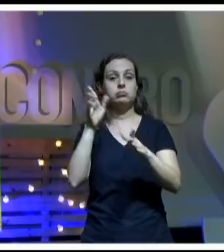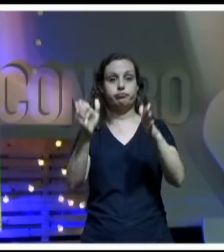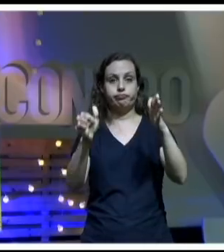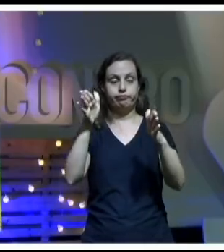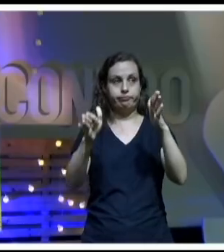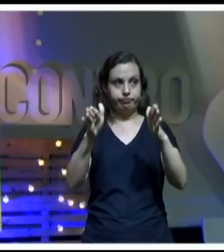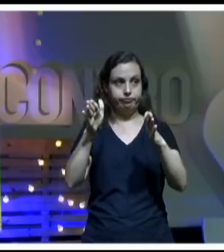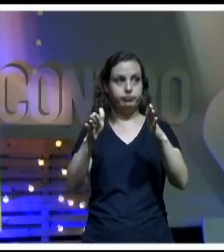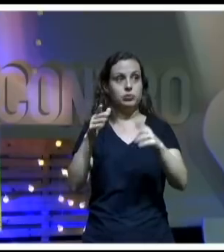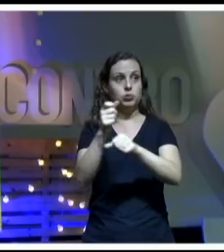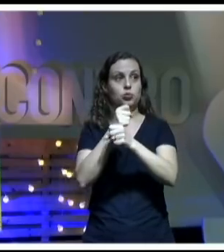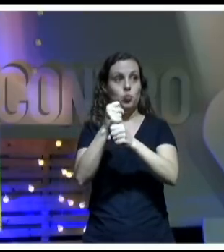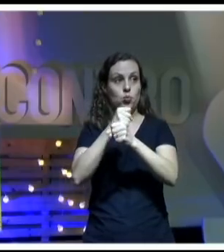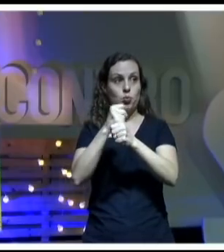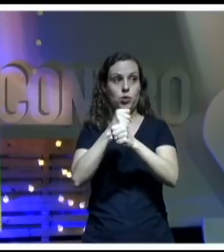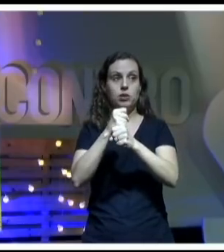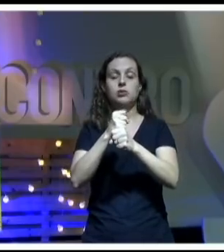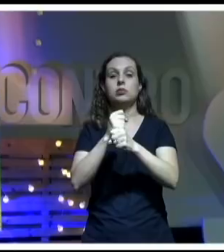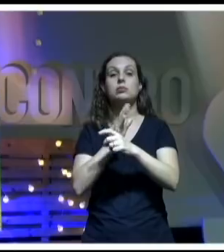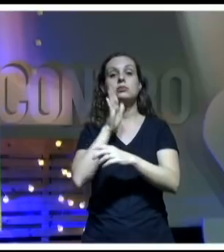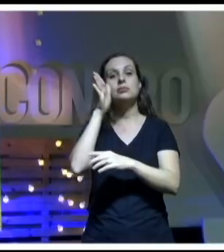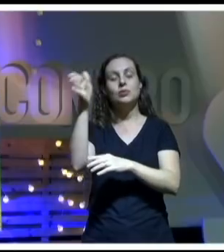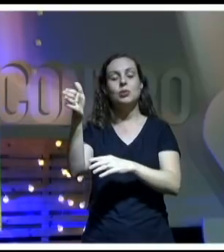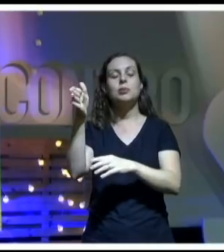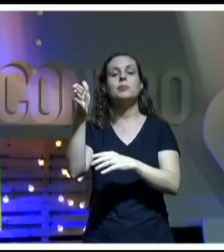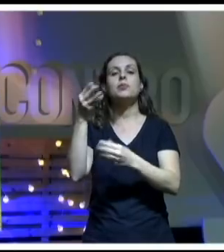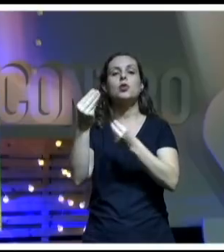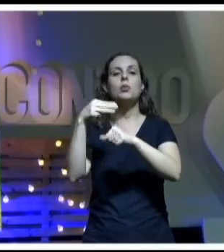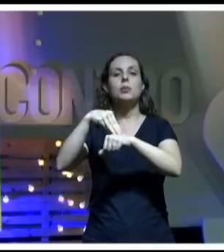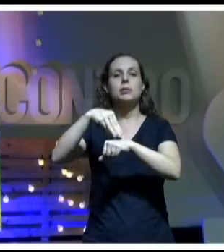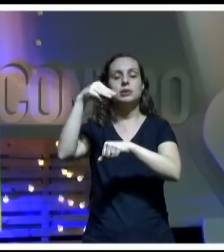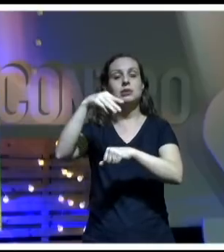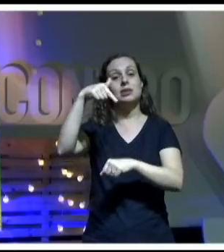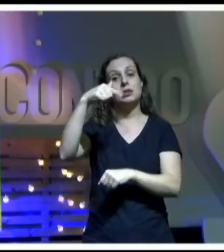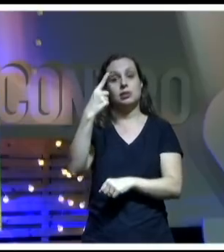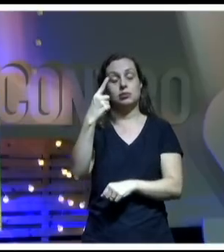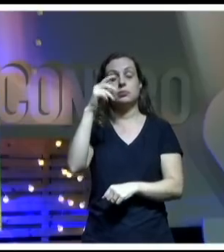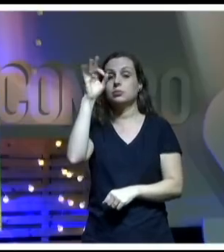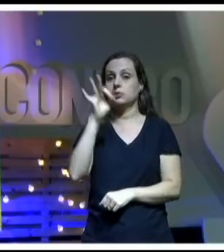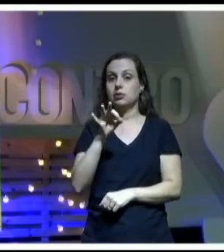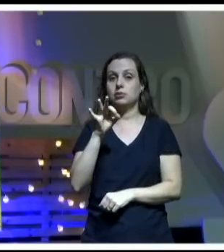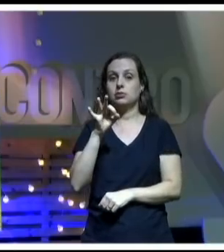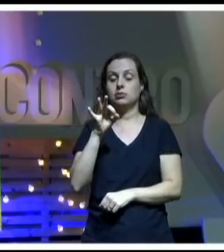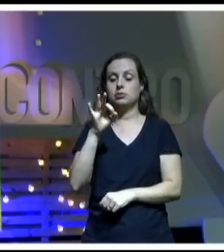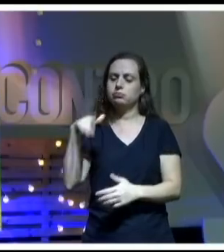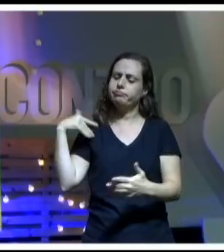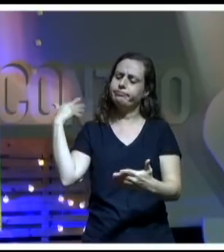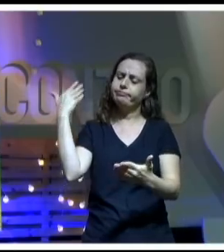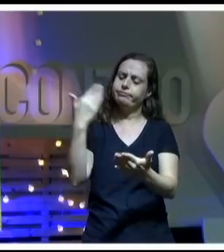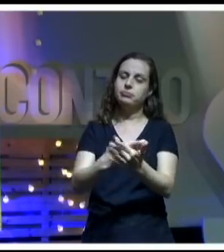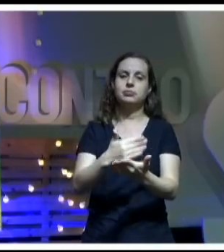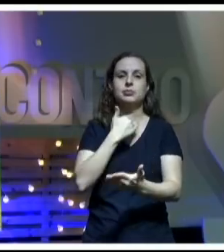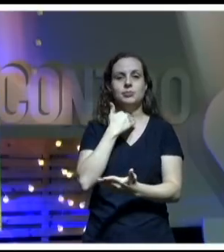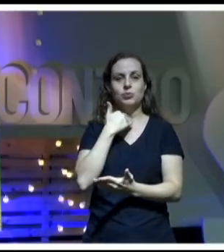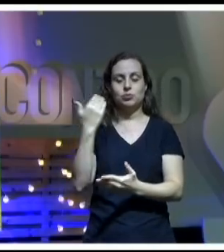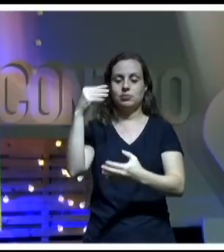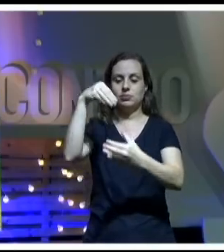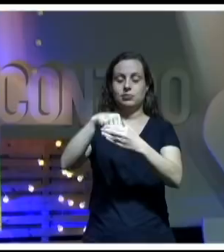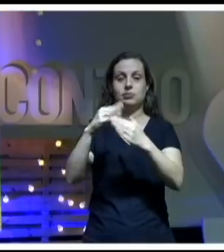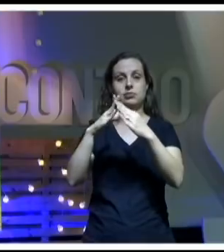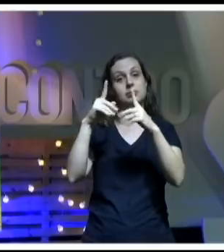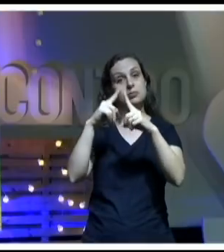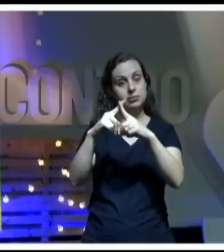e foram para o ministério 71% permanecer até a morte na igreja para a qual foram chamados 1º